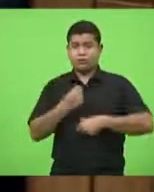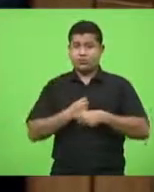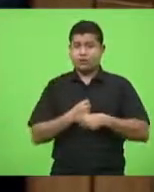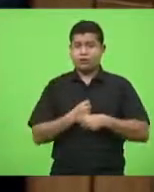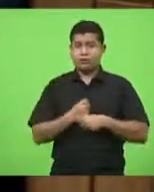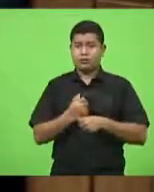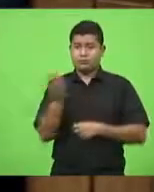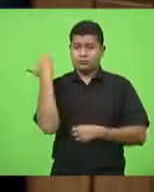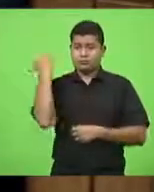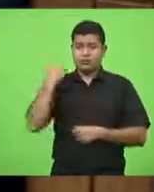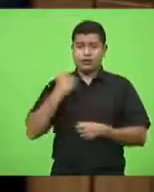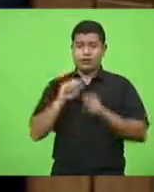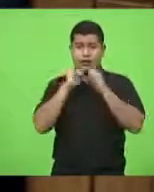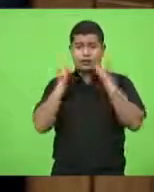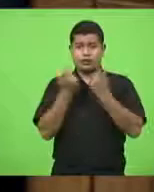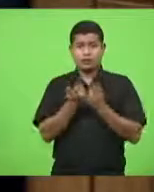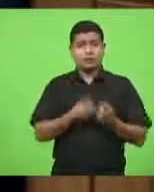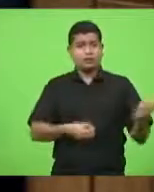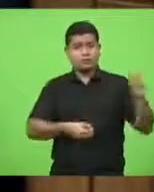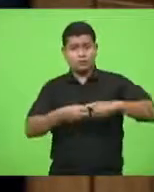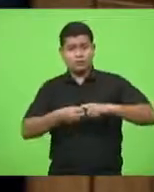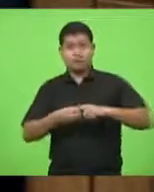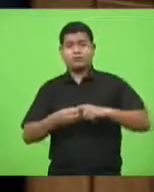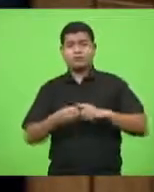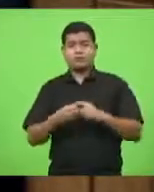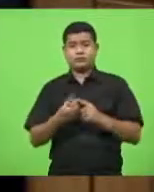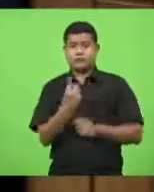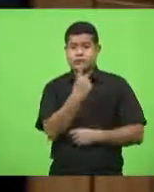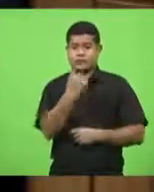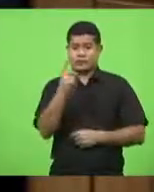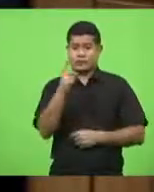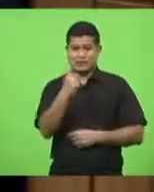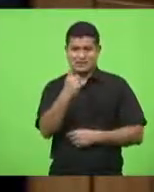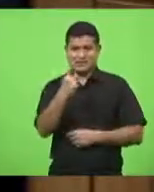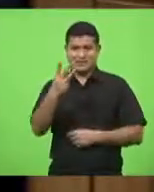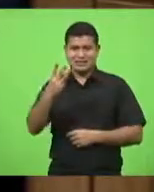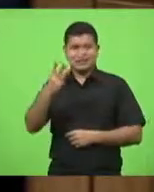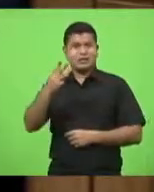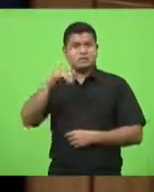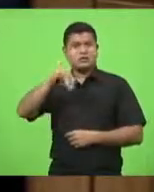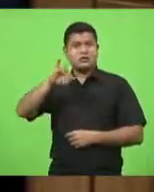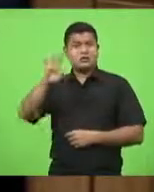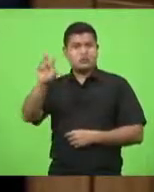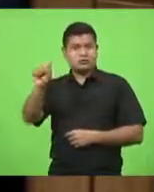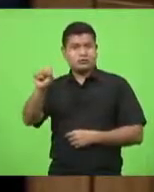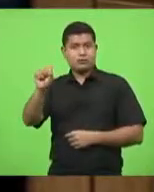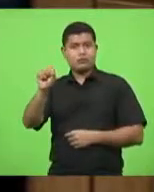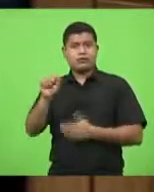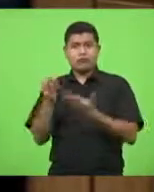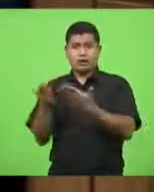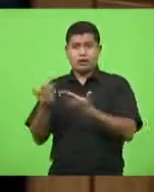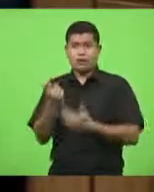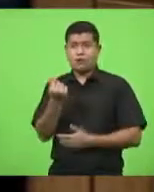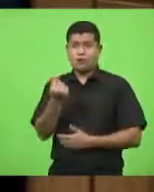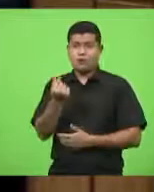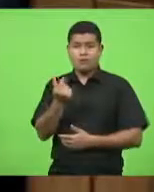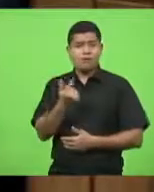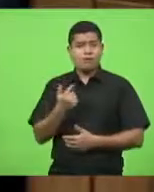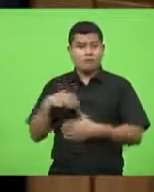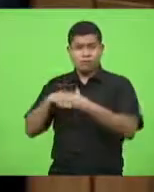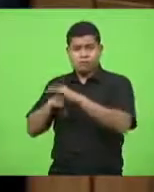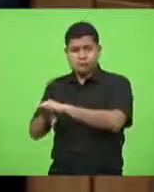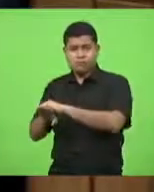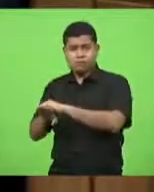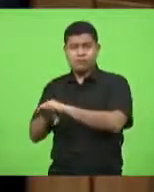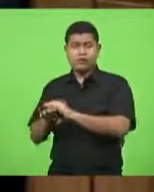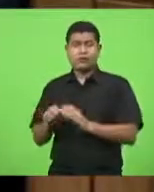Assembleia Legislativa devolveu 113 milhões de reais que o governo do Estado optou por não aplicar nenhum real